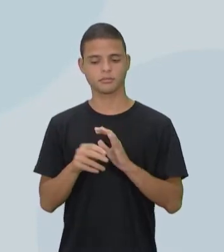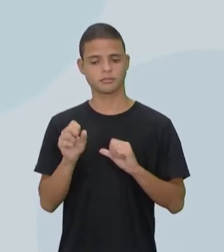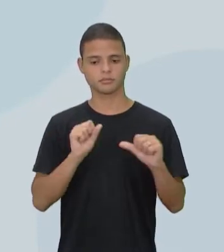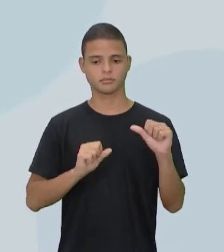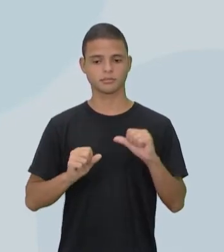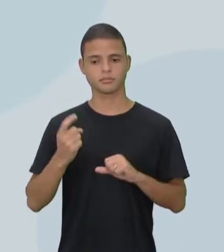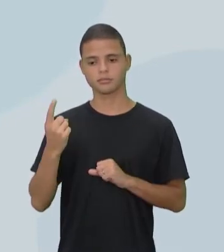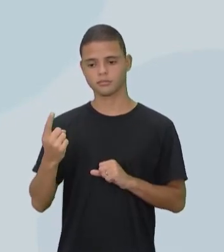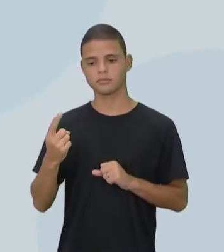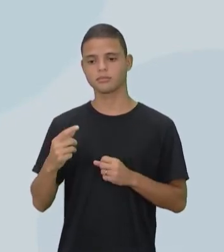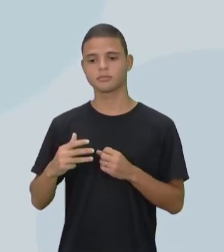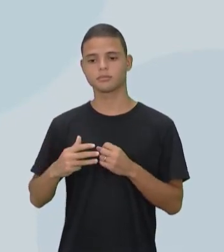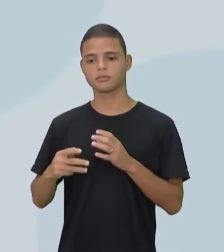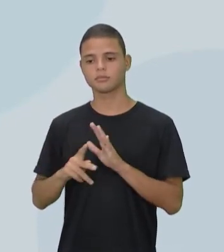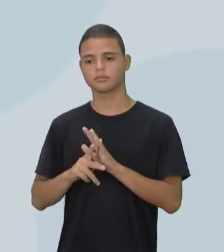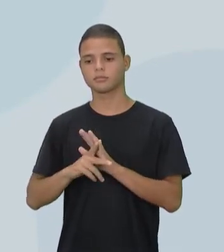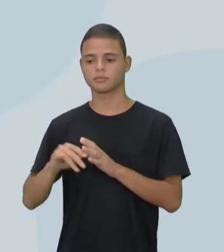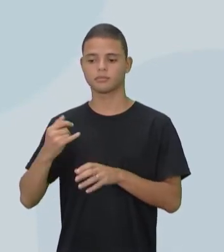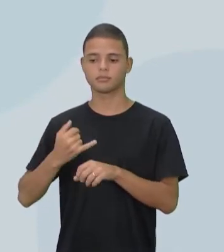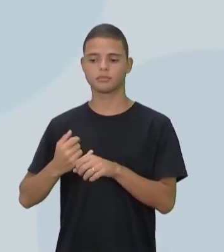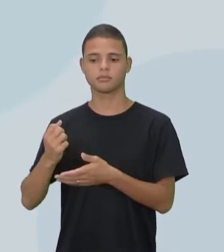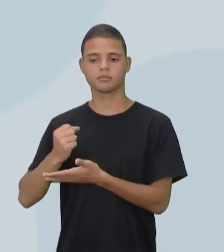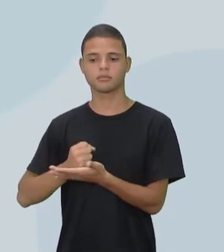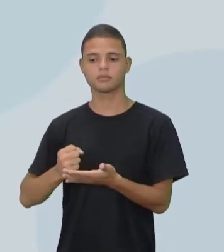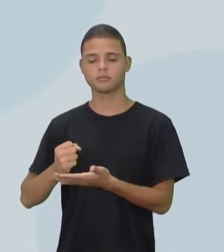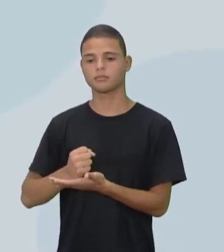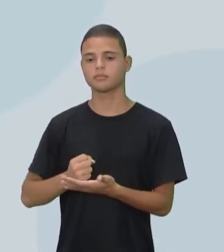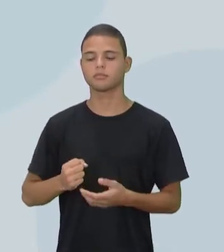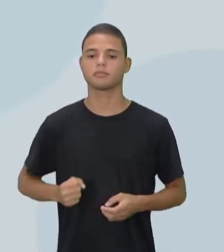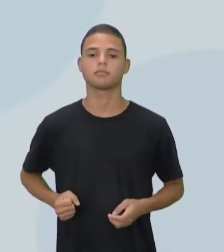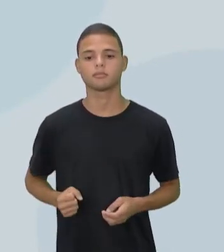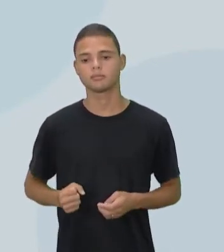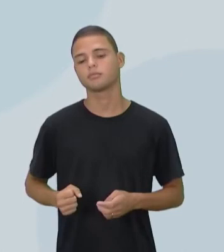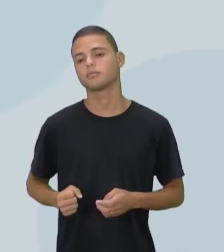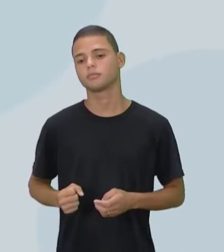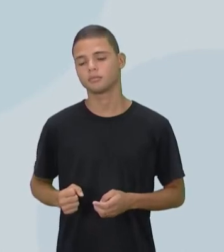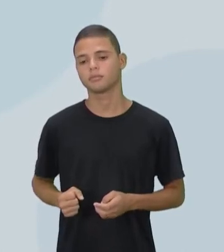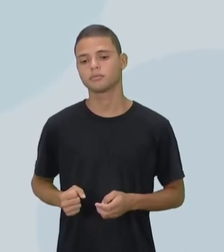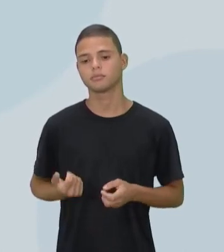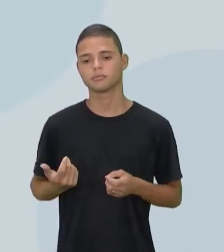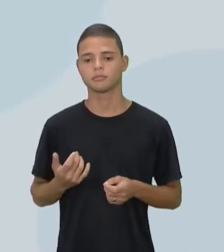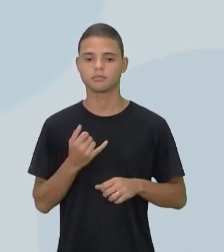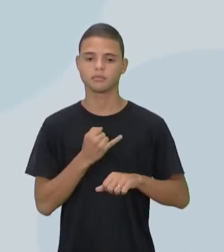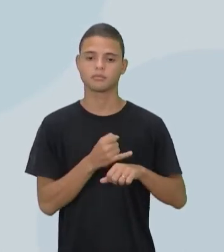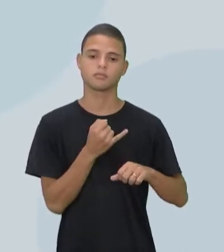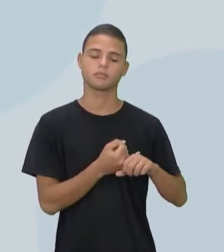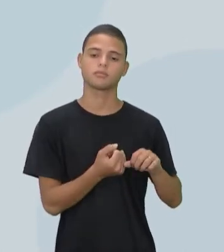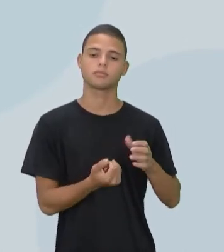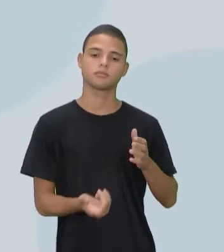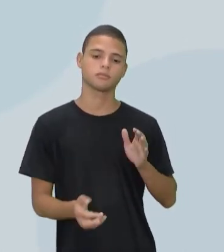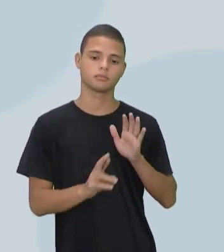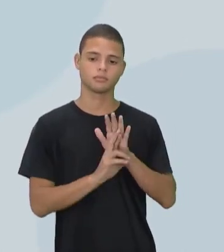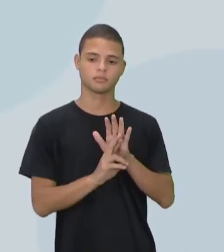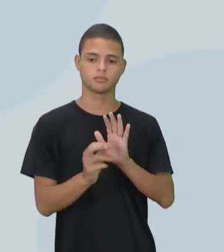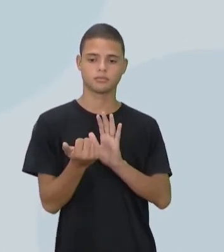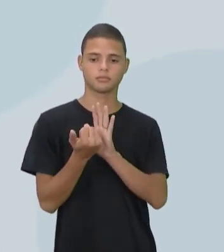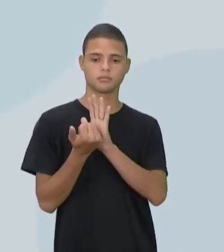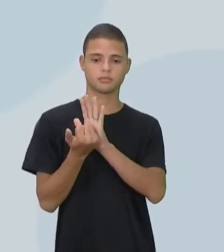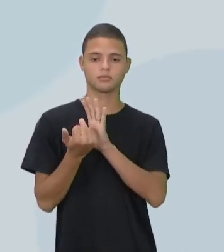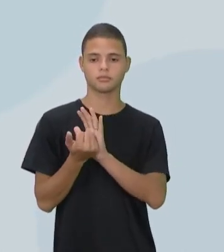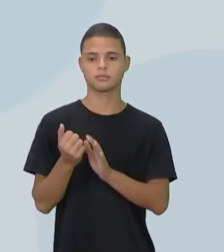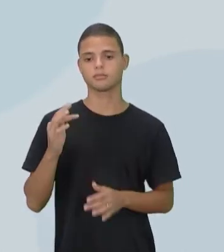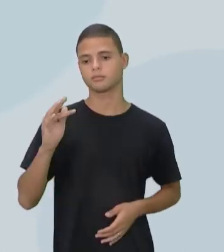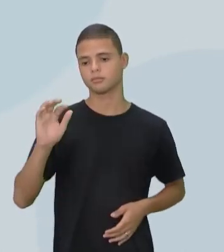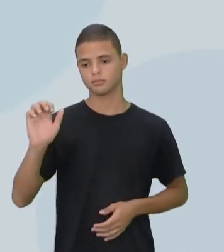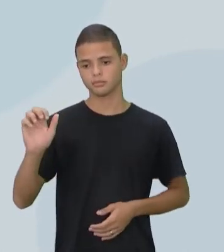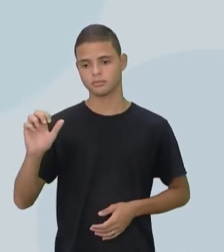átomo do elemento químico ferro. Basicamente, o ferro a gente representa como um átomo do elemento químico, mas na verdade é